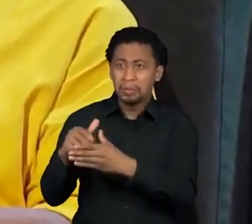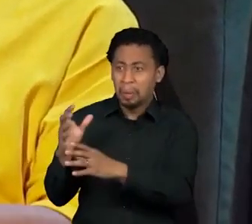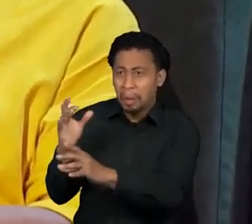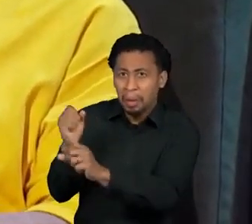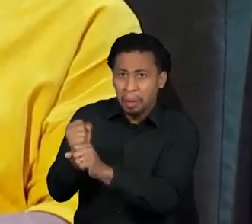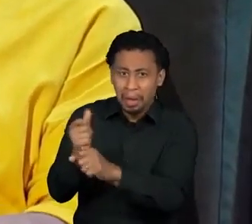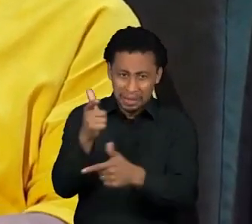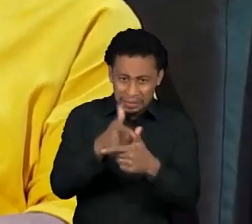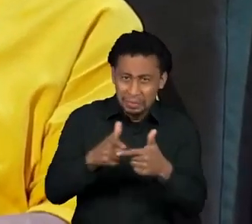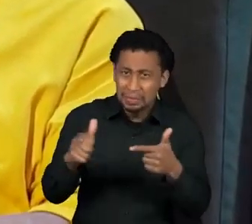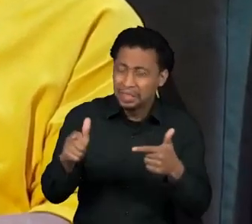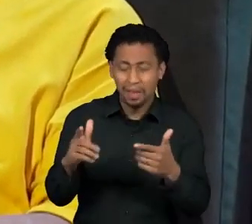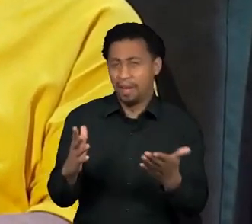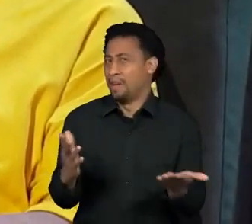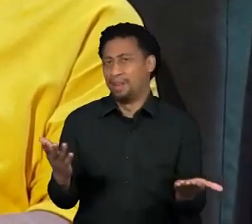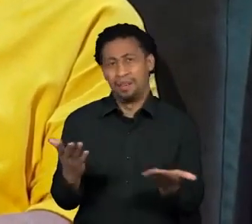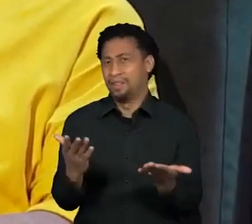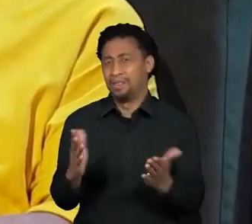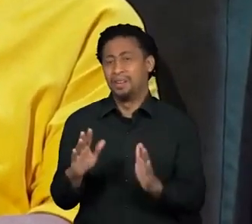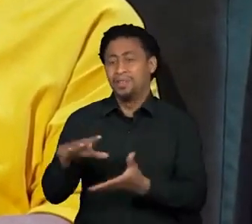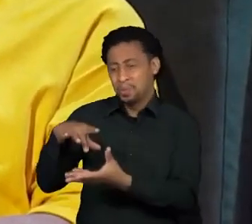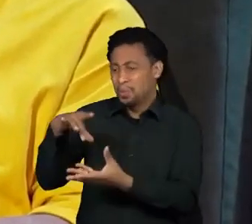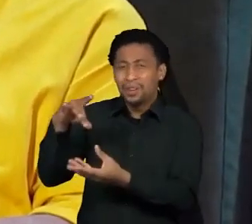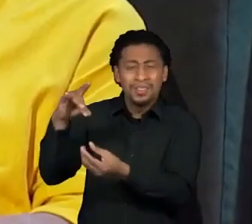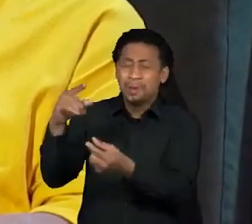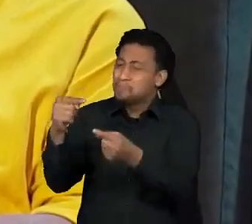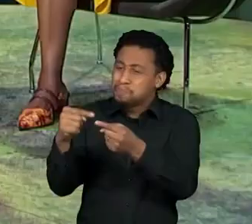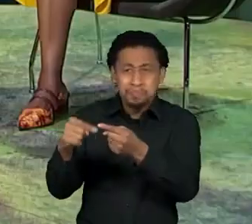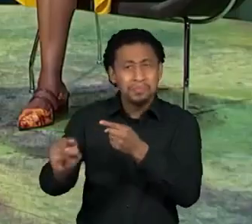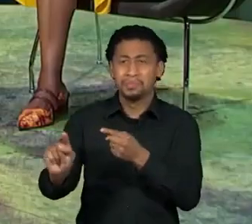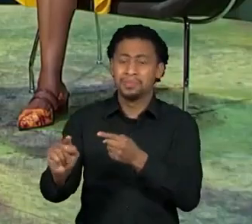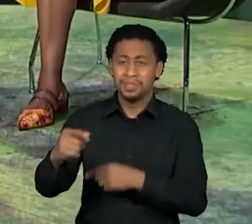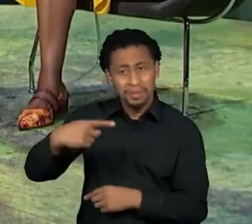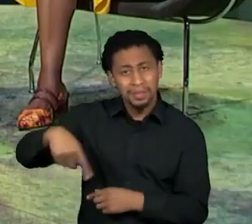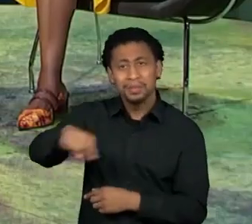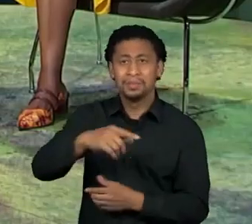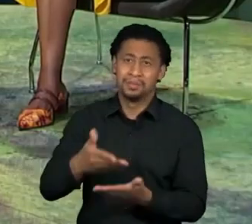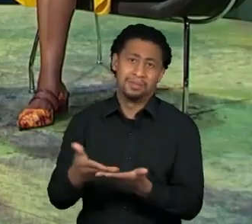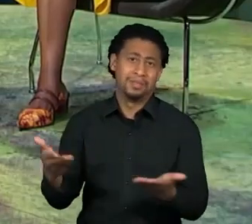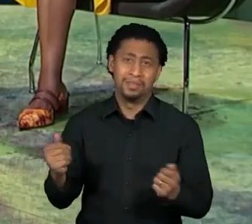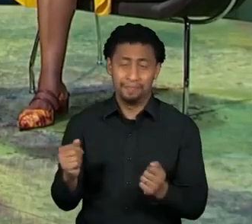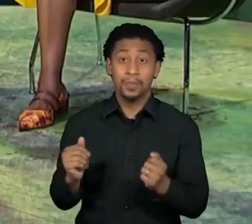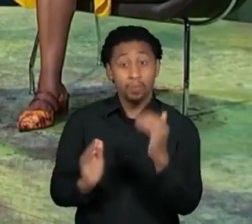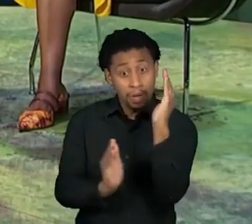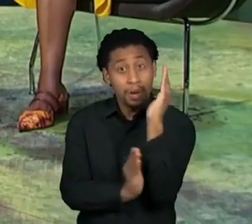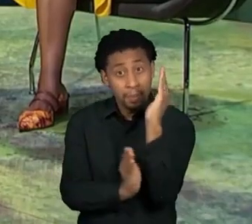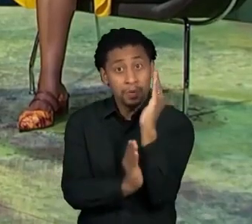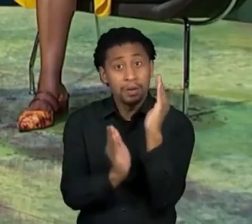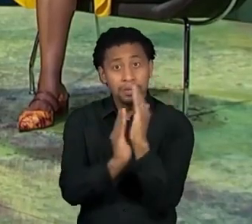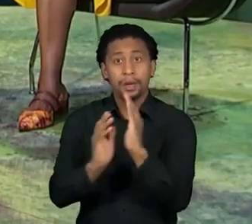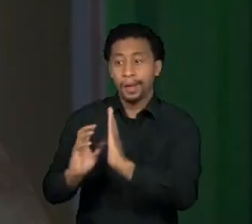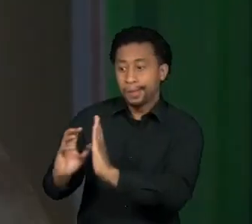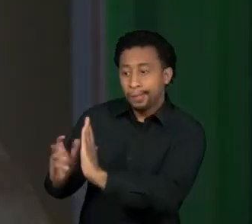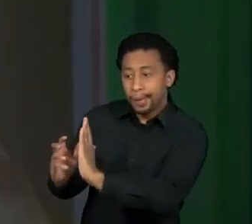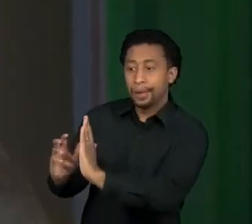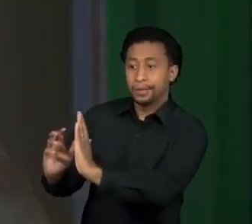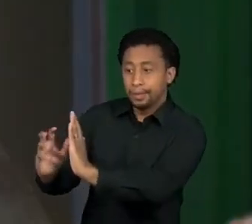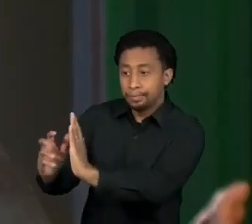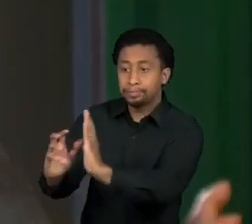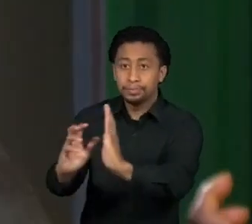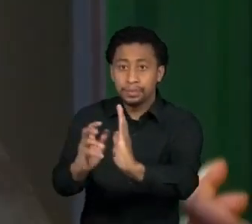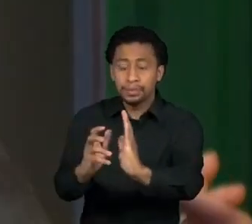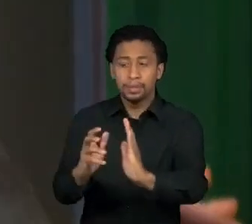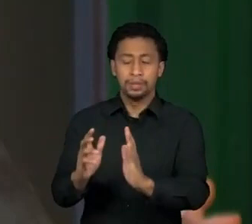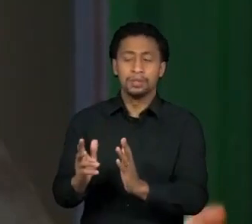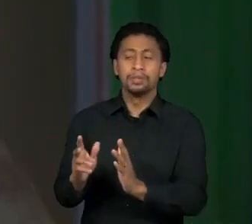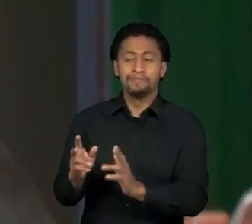proporcionando realmente uma democracia entre nós. Na própria burocracia do partido, nós já